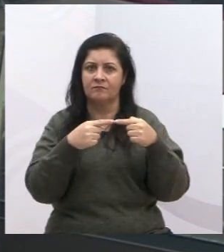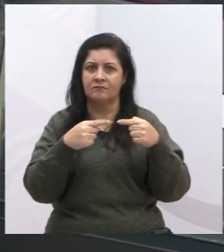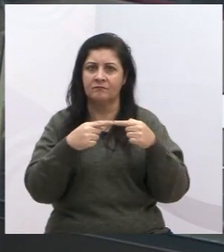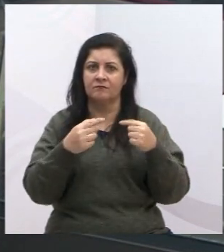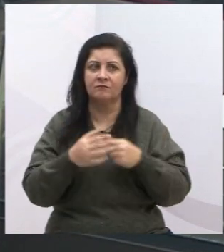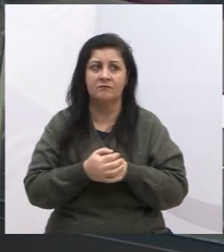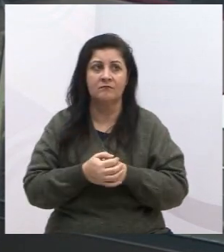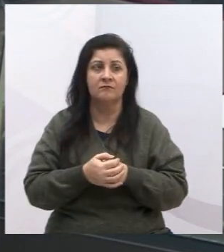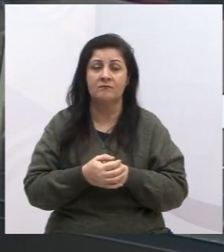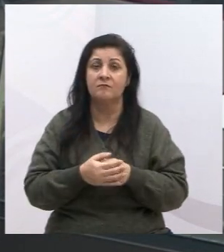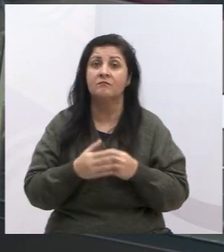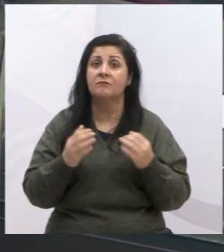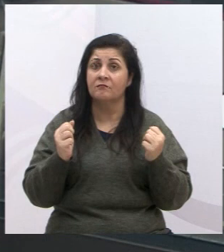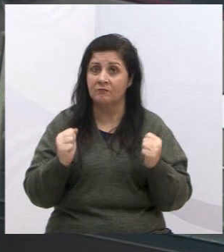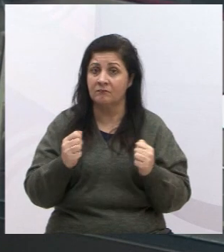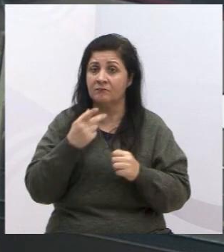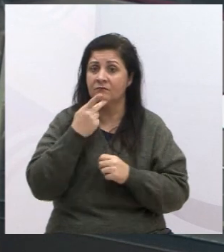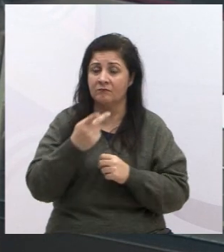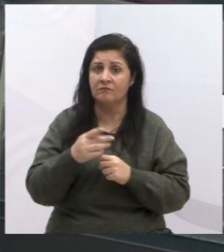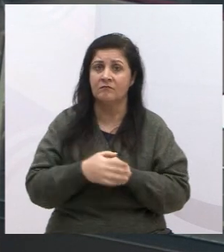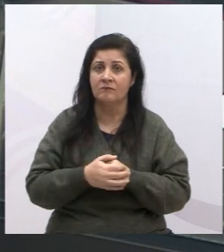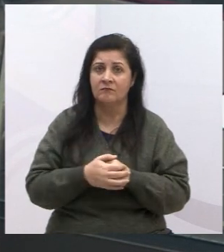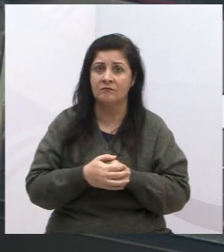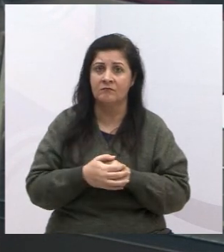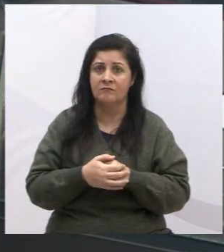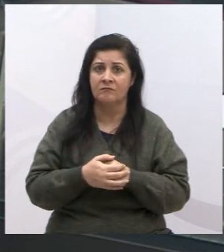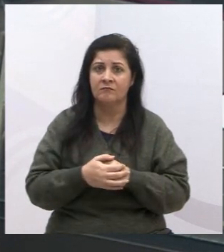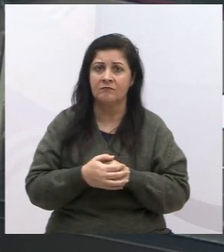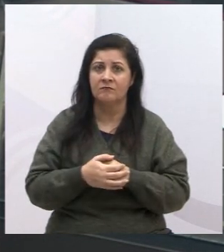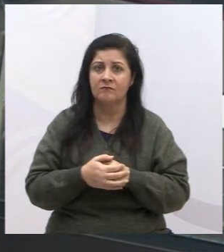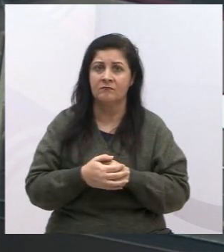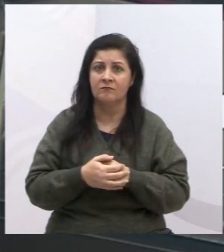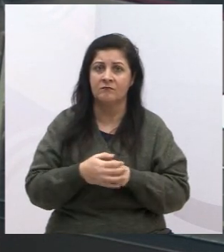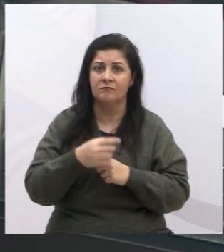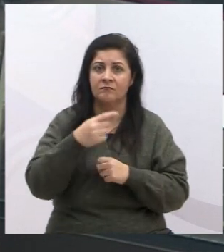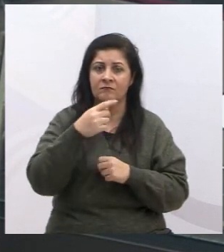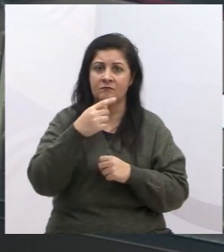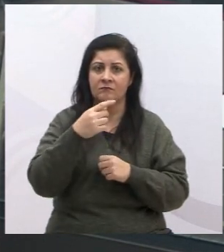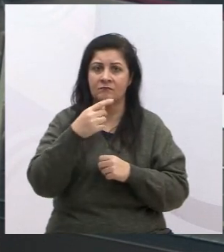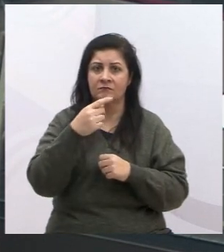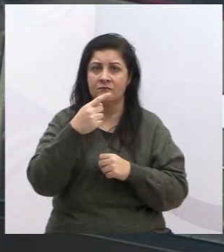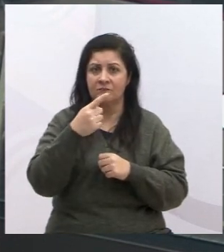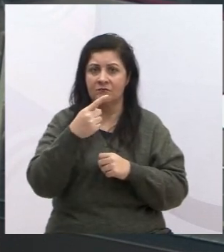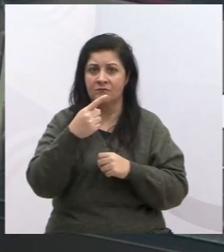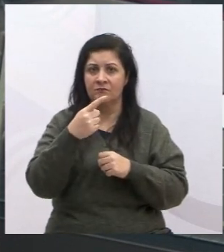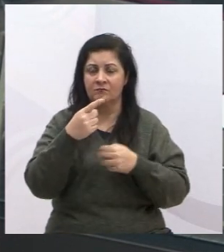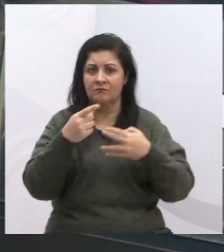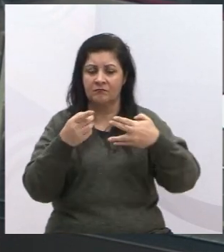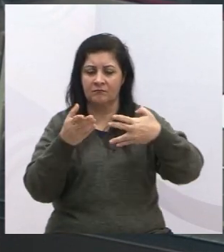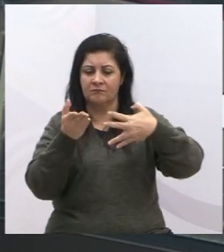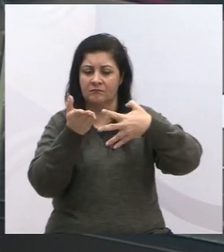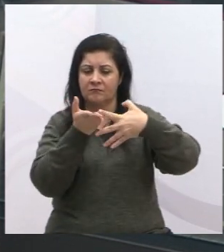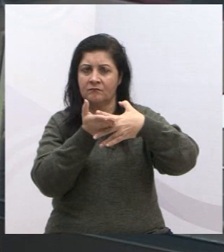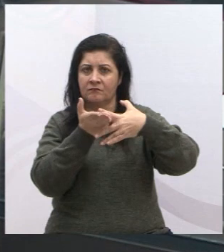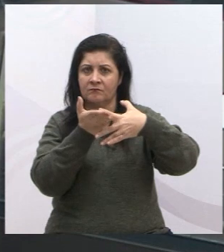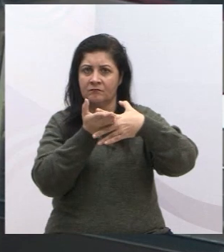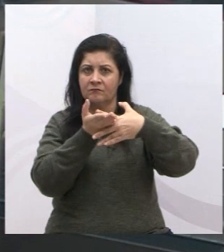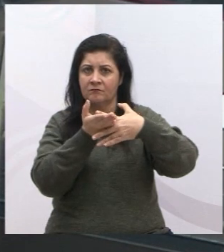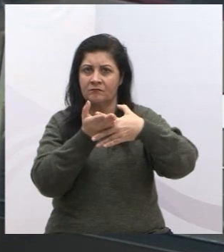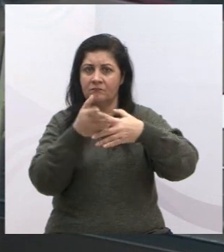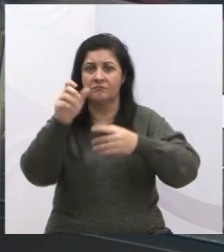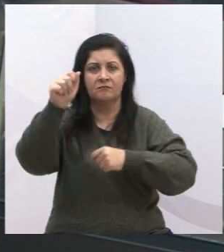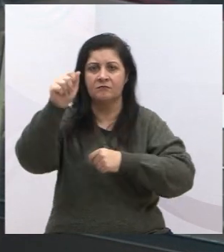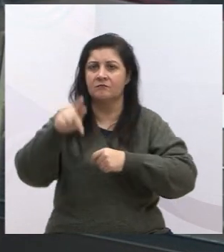municipais, posso garantir para vocês que praticamente um quarto daqueles que se aposentam hoje estão sendo